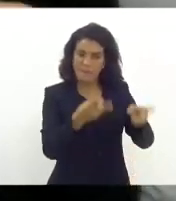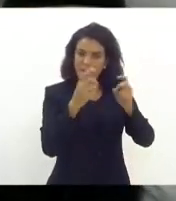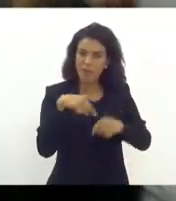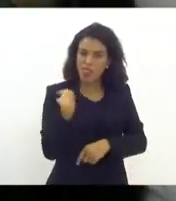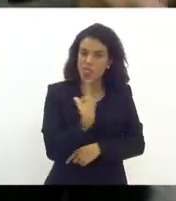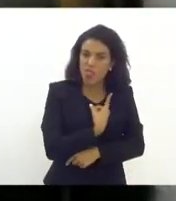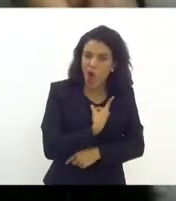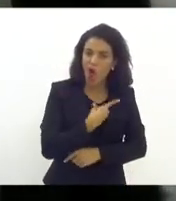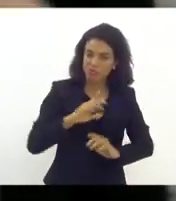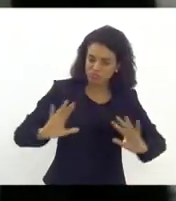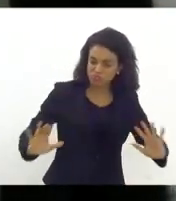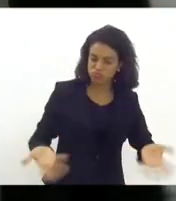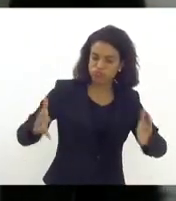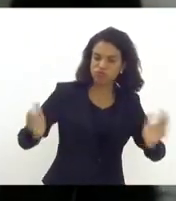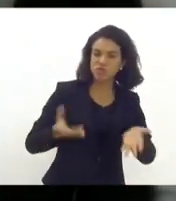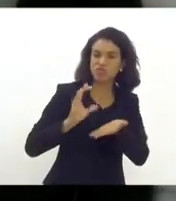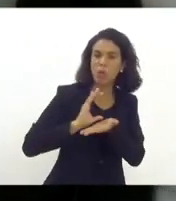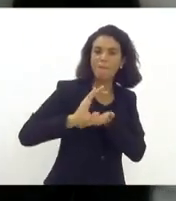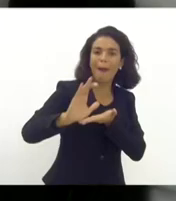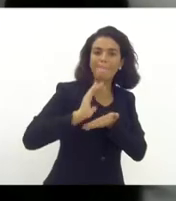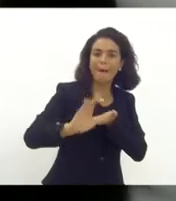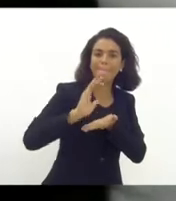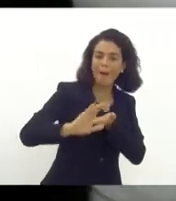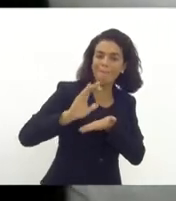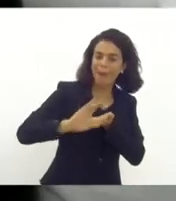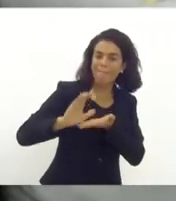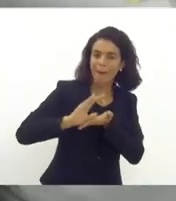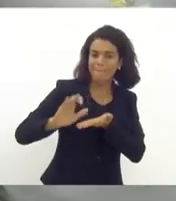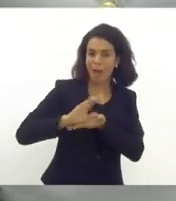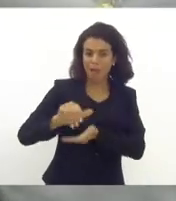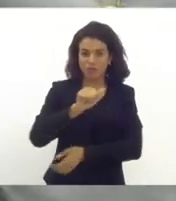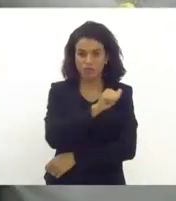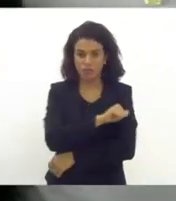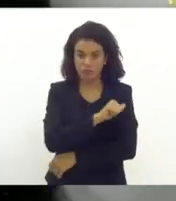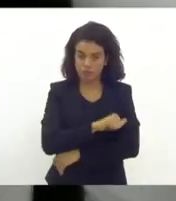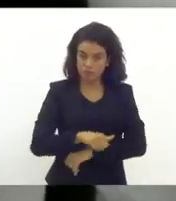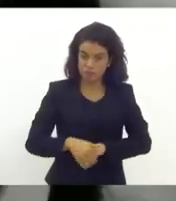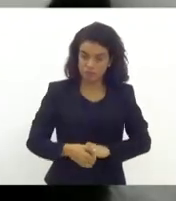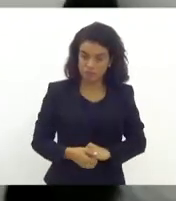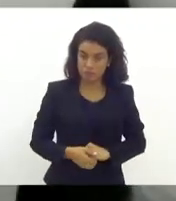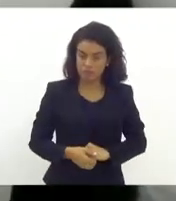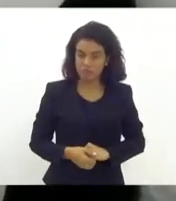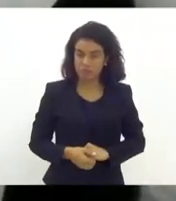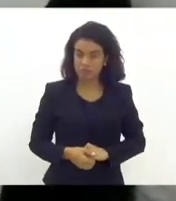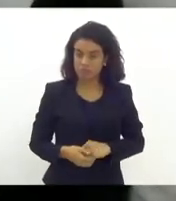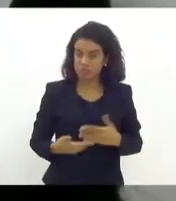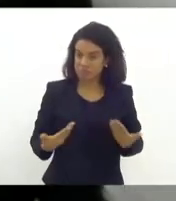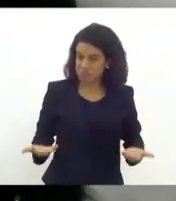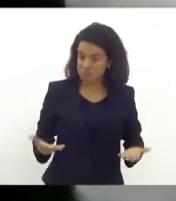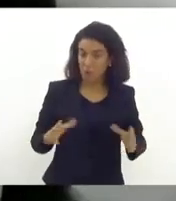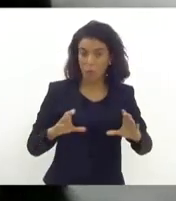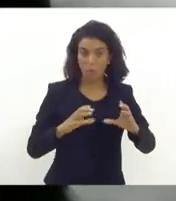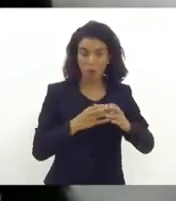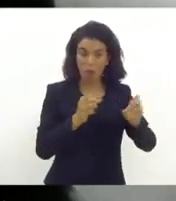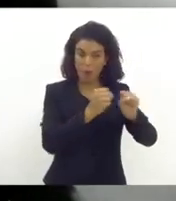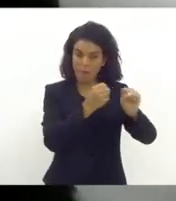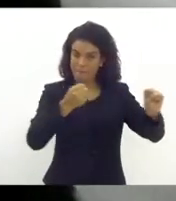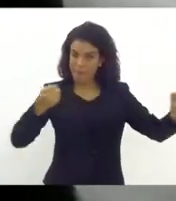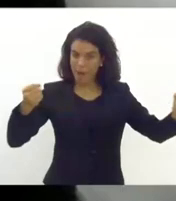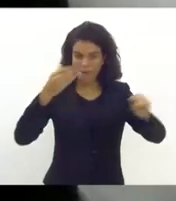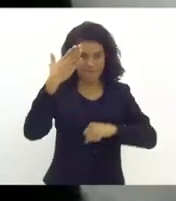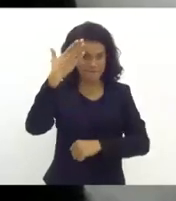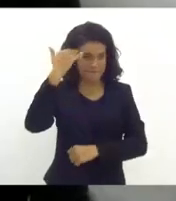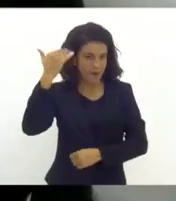trazemos esses milhões todos para cá com dinheiro do nosso bolso os grandes blocos